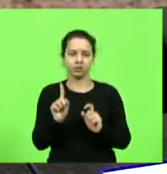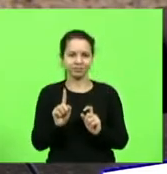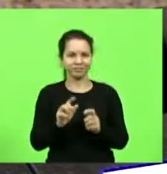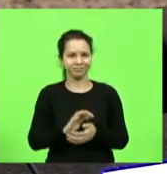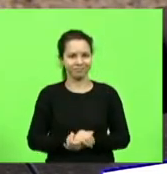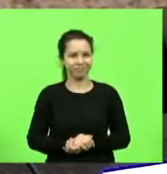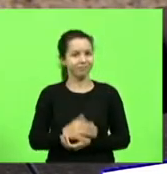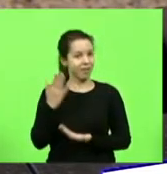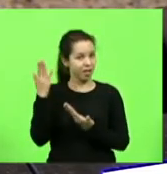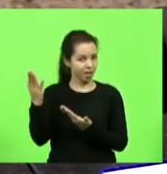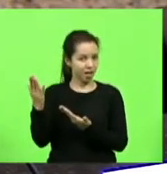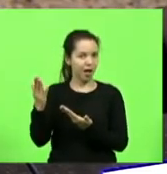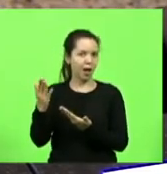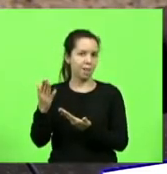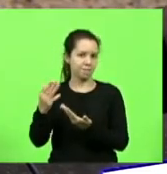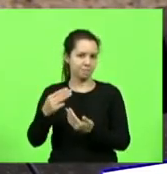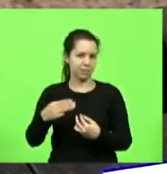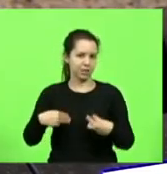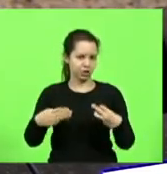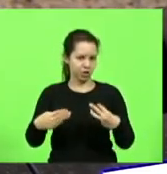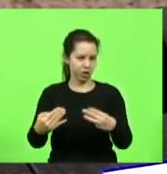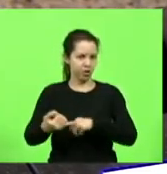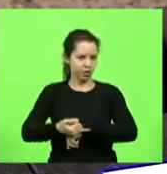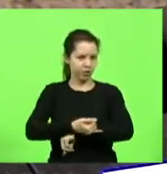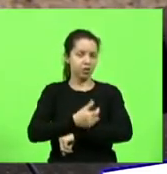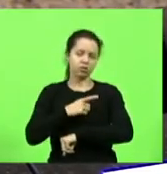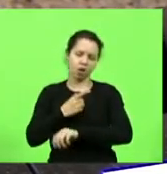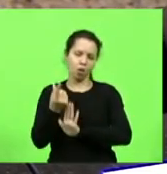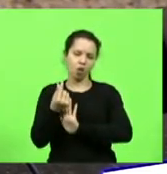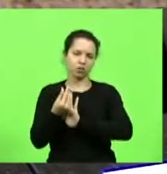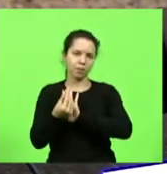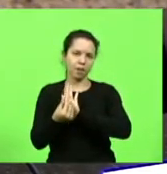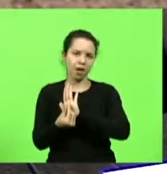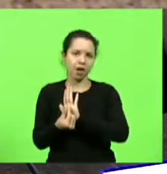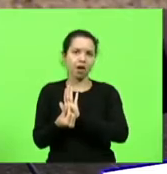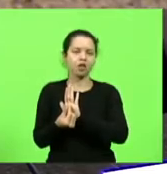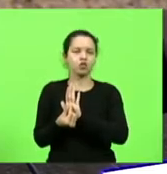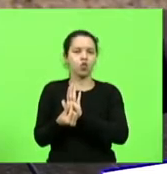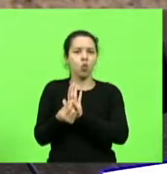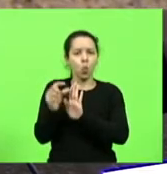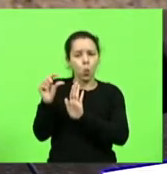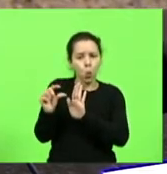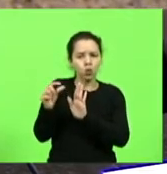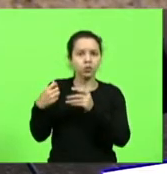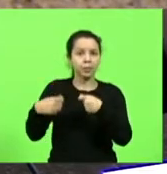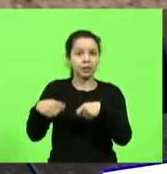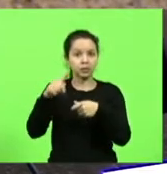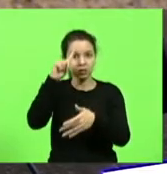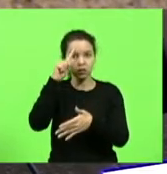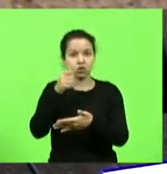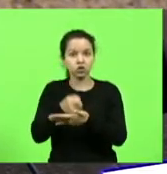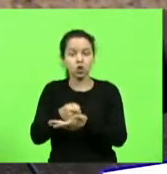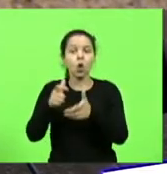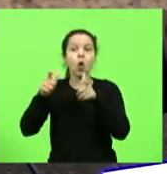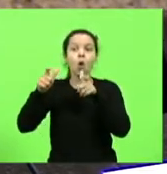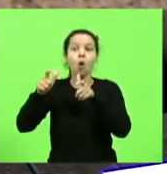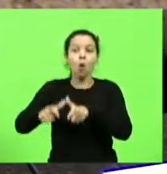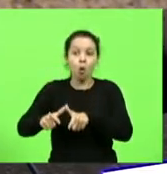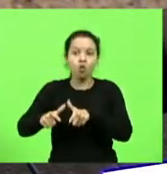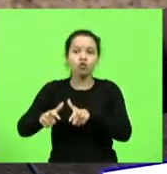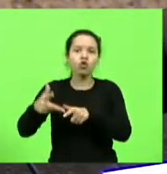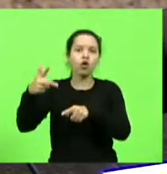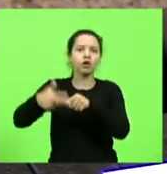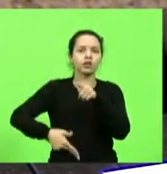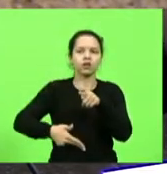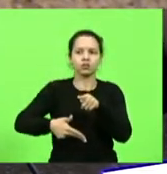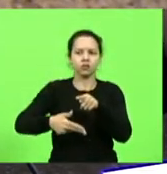da Infraestrutura tem um orçamento, um cobertor curto, precisa decidir não aonde investir, mas aonde cortar. Ele olhou,